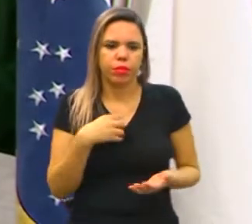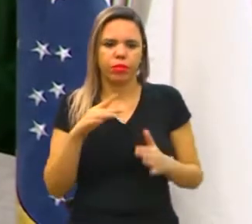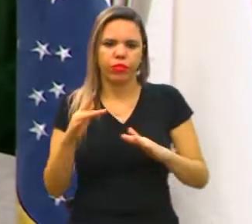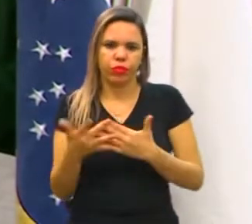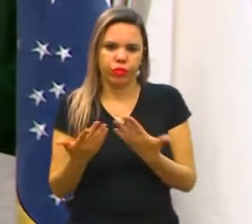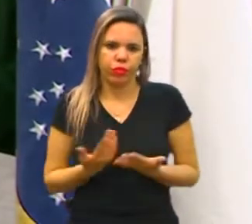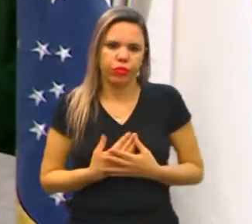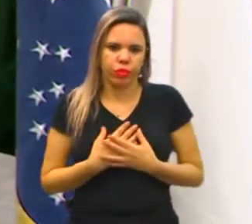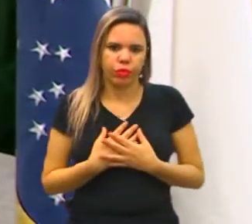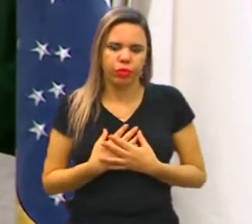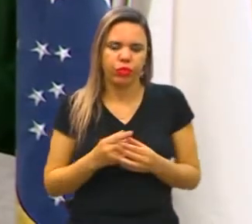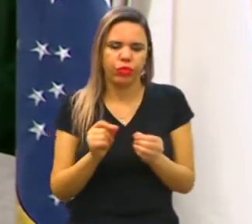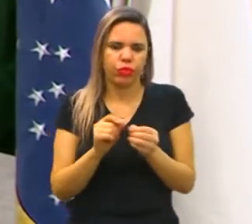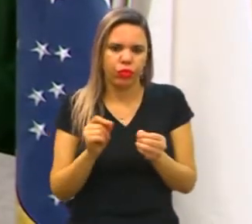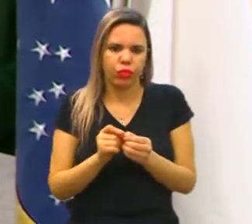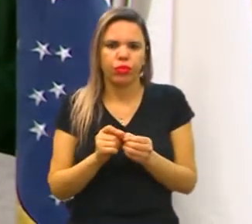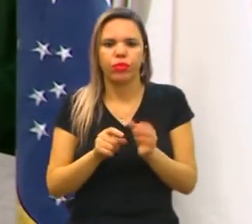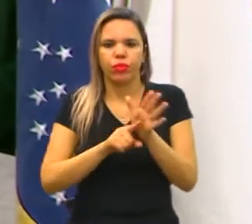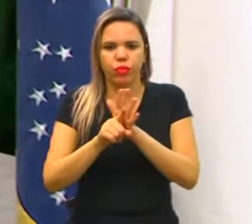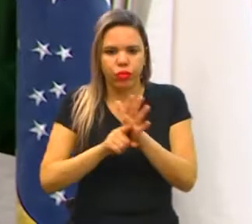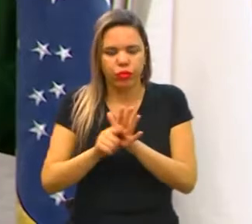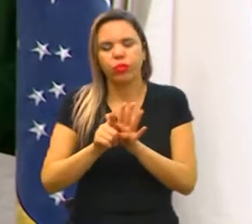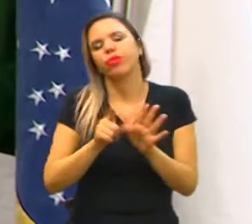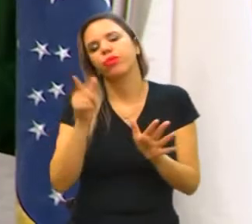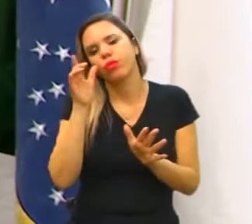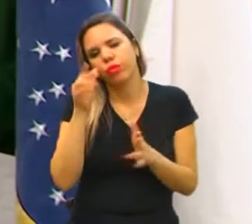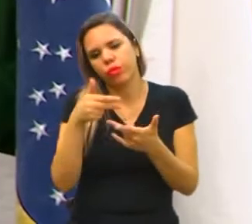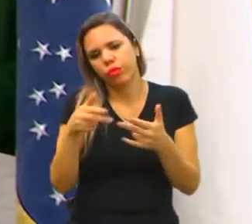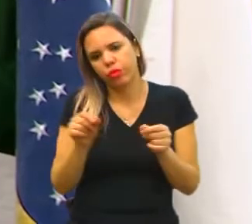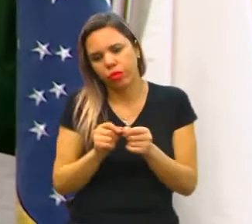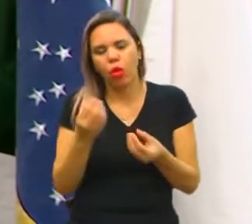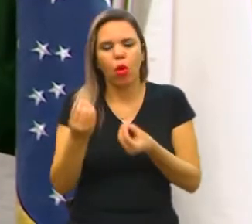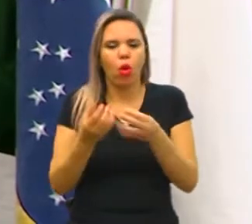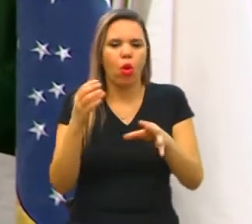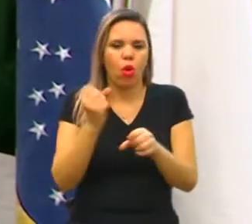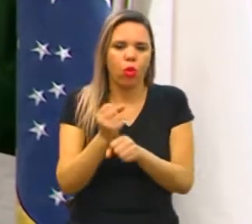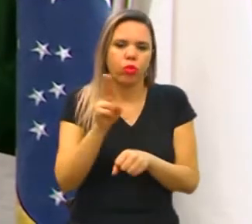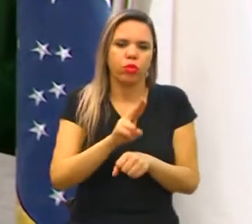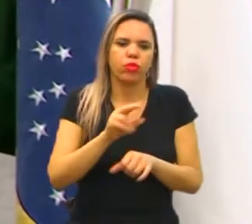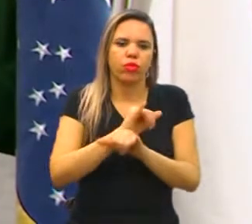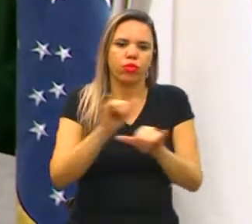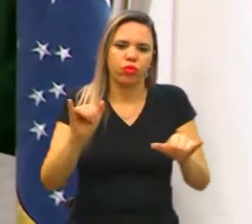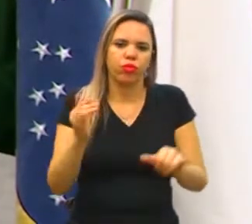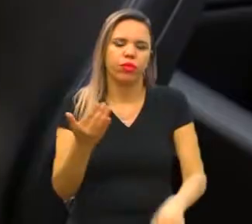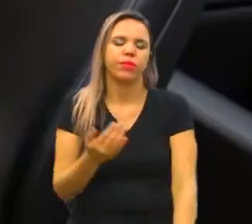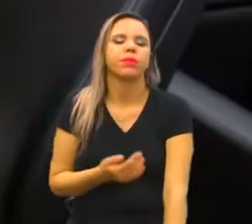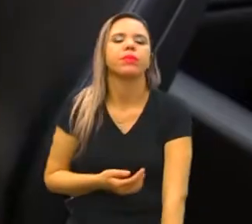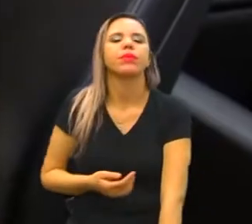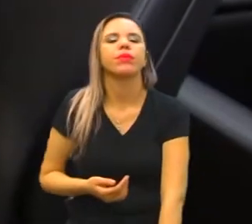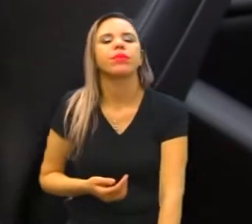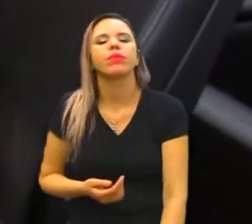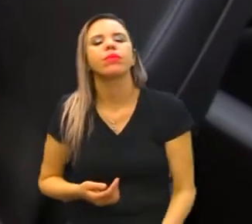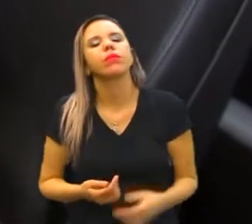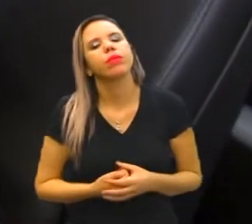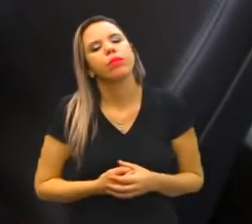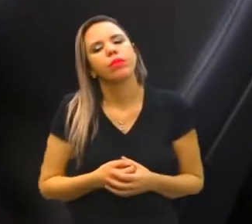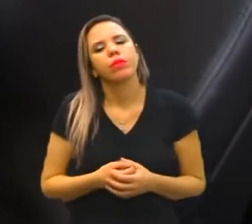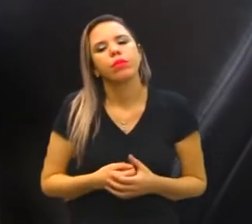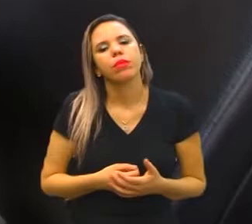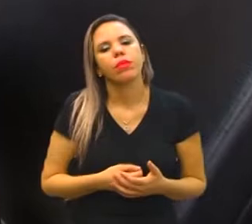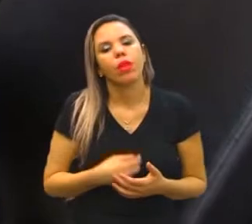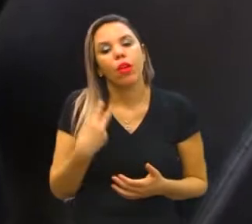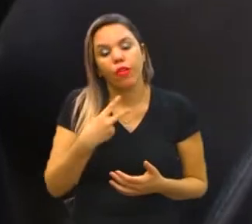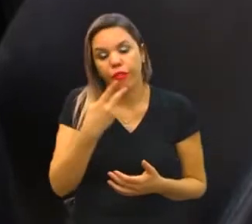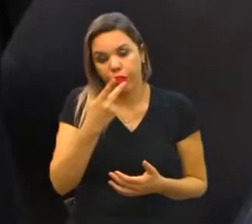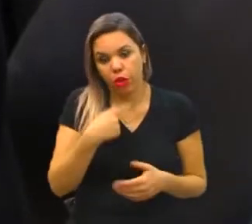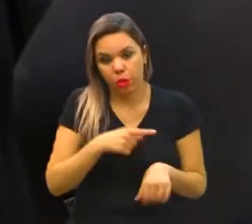que as redes sociais fazem a curadoria de contas que propagam fake news. Ainda de acordo com a